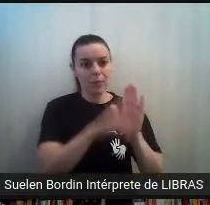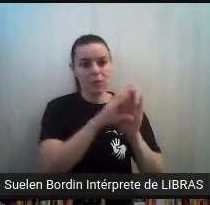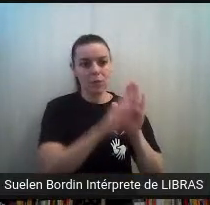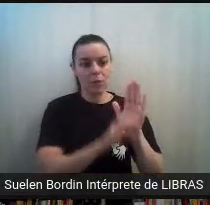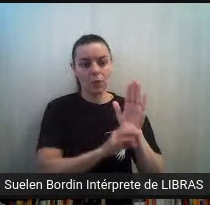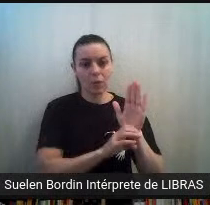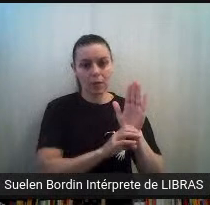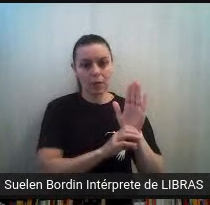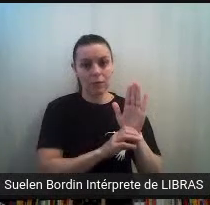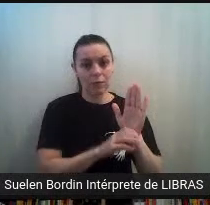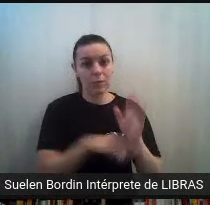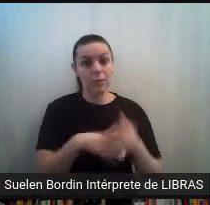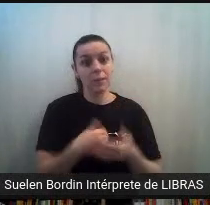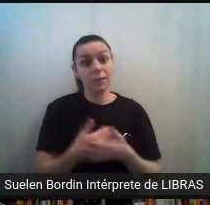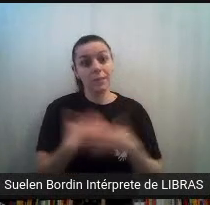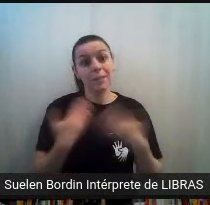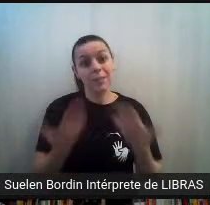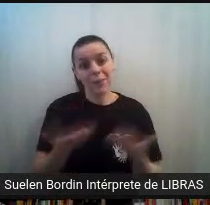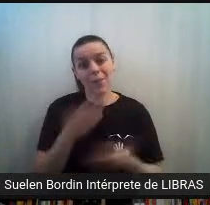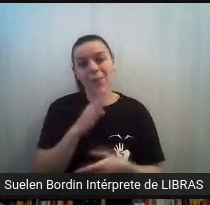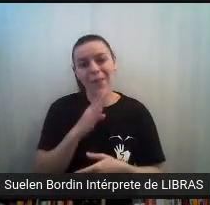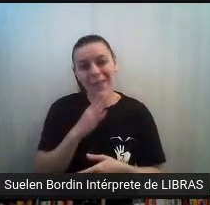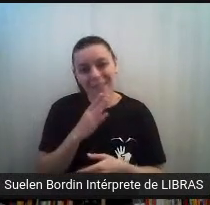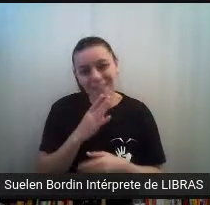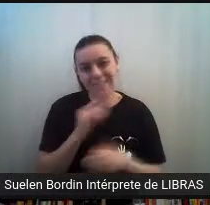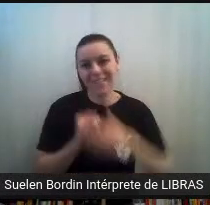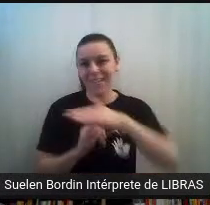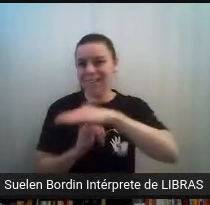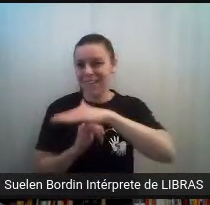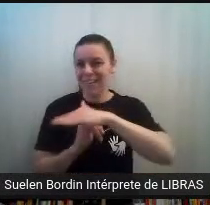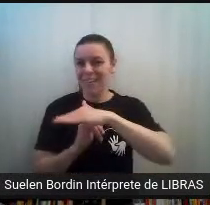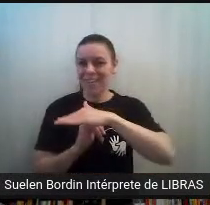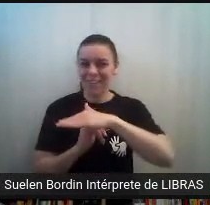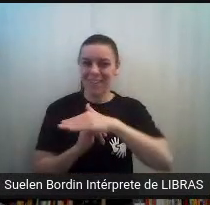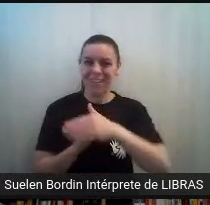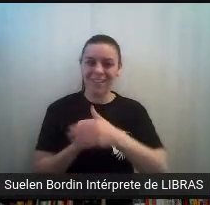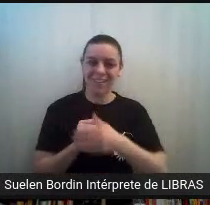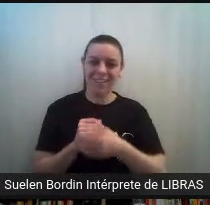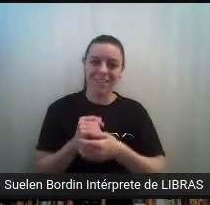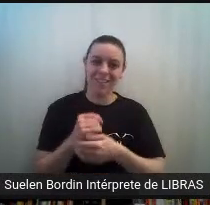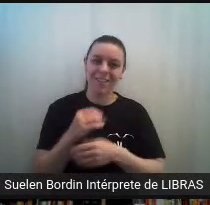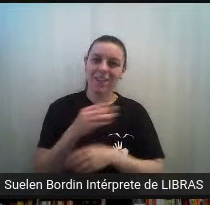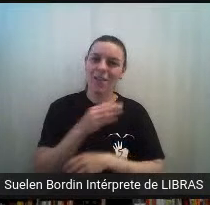eu conheço a da Federal do Paraná, mas é bastante forte. E,